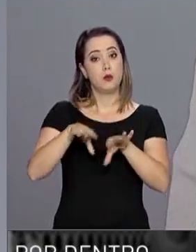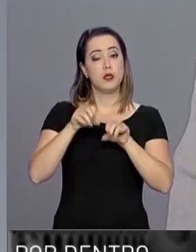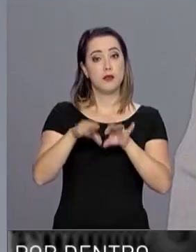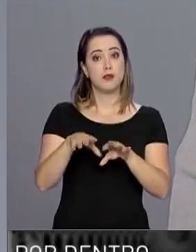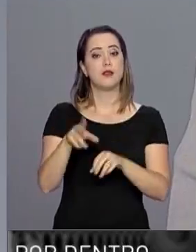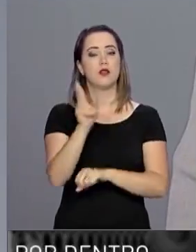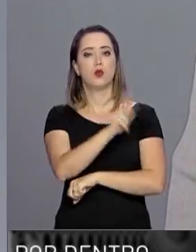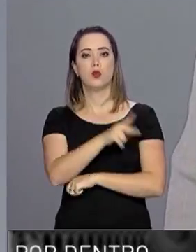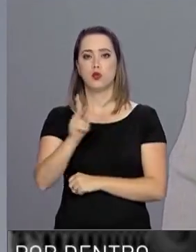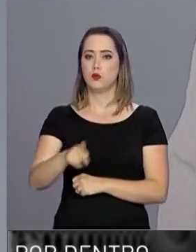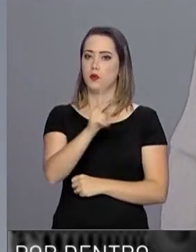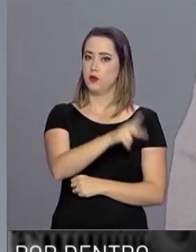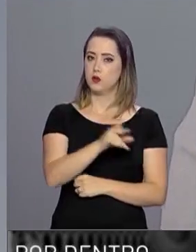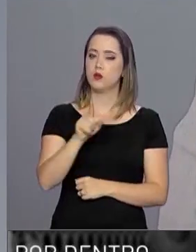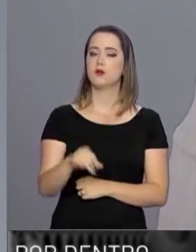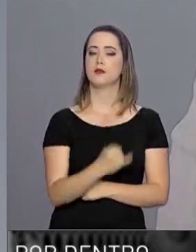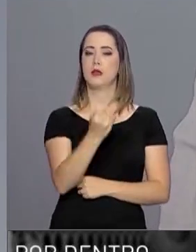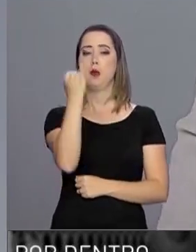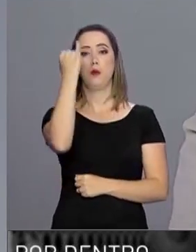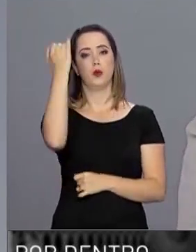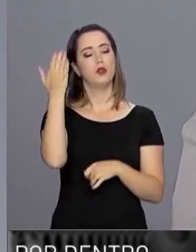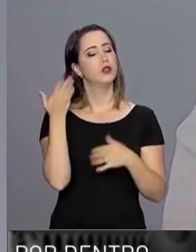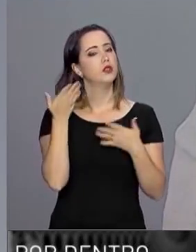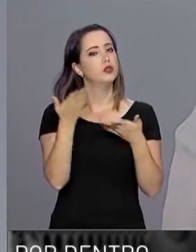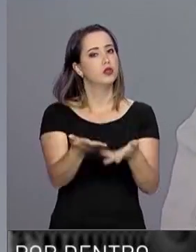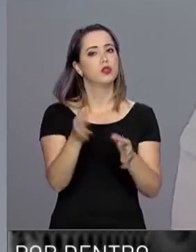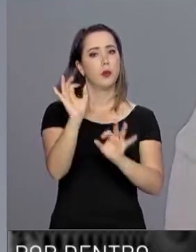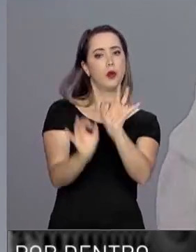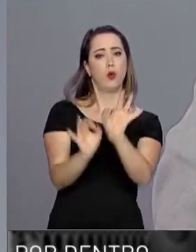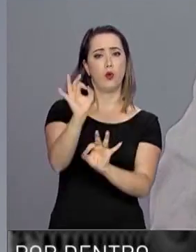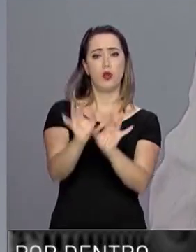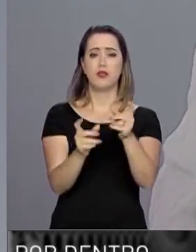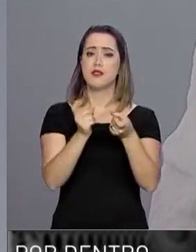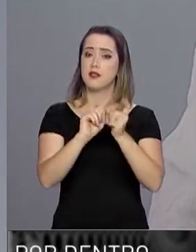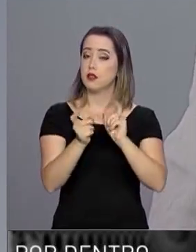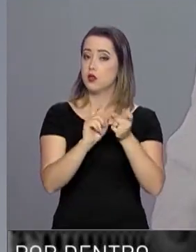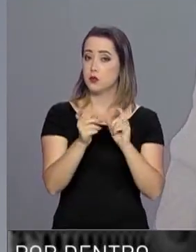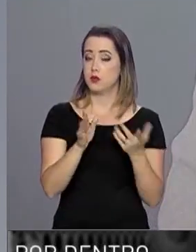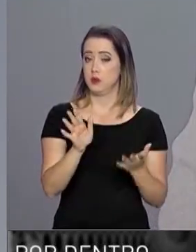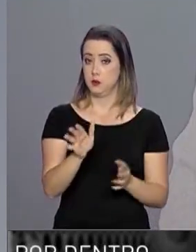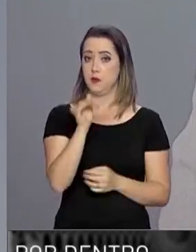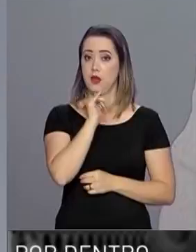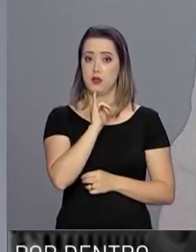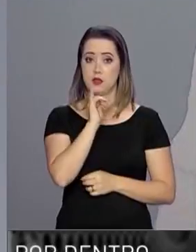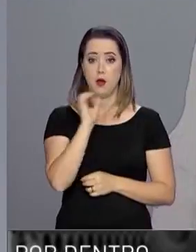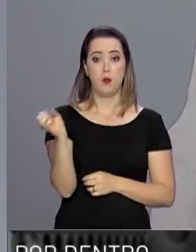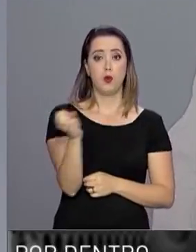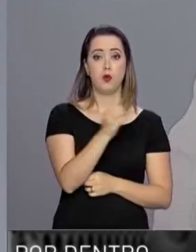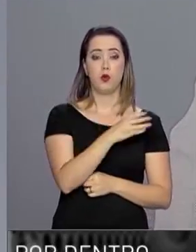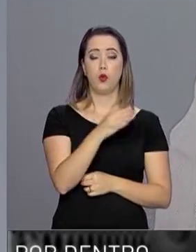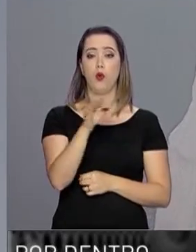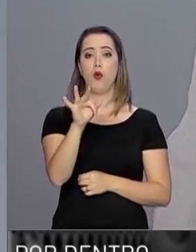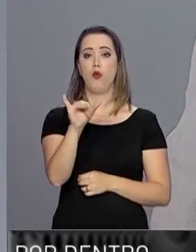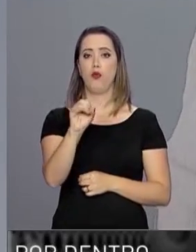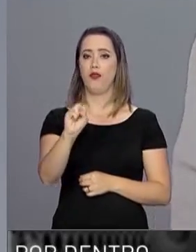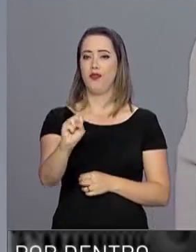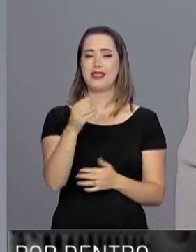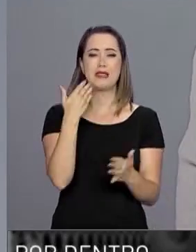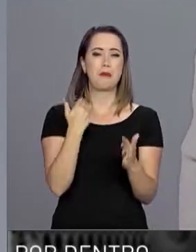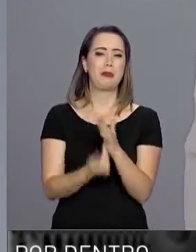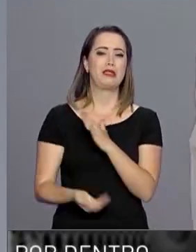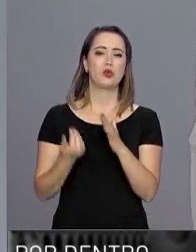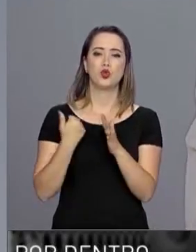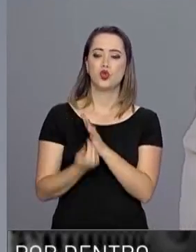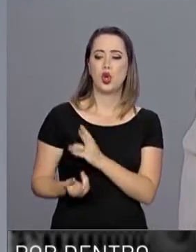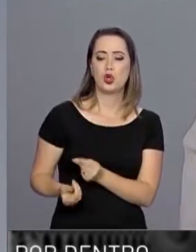dos professores, que é fundamental, e, lógico, organizar a gestão, por exemplo, com o novo FIES, que tinha muito desperdício e que